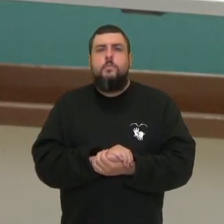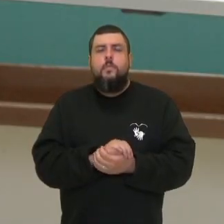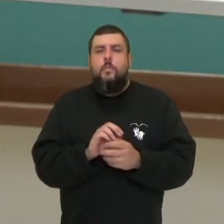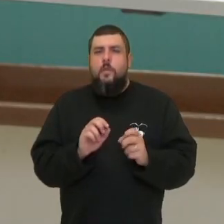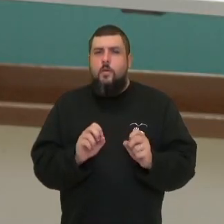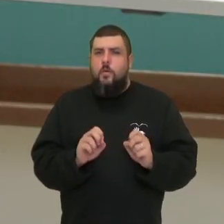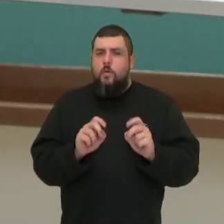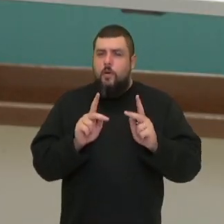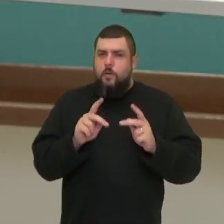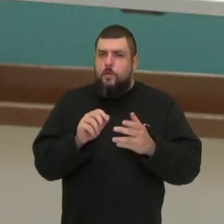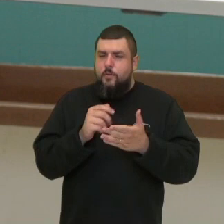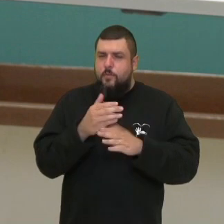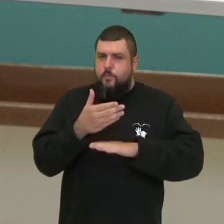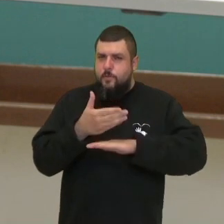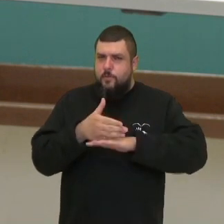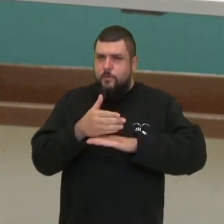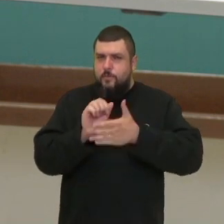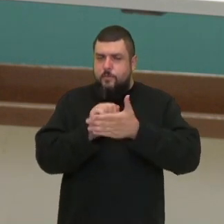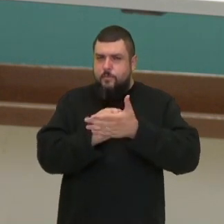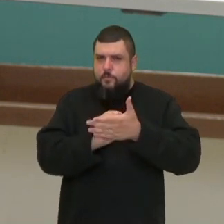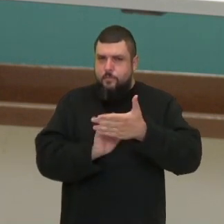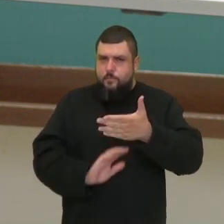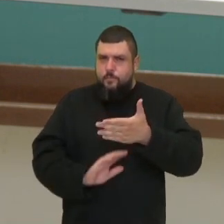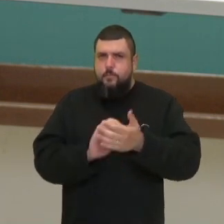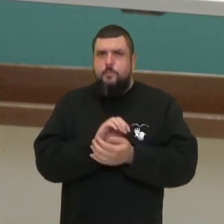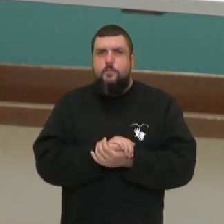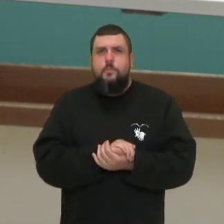Praticando 1, vamos fazer um exercício então, pessoal.